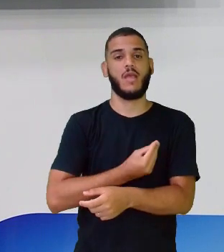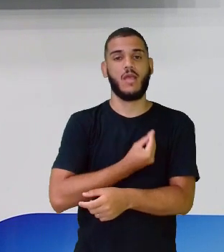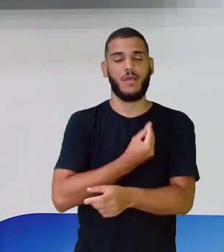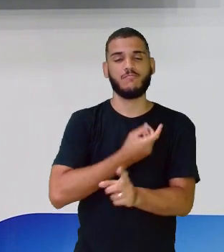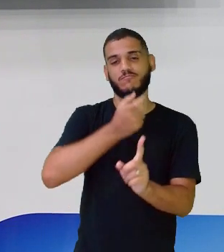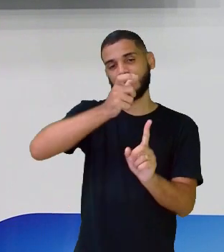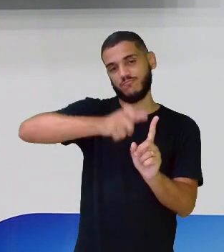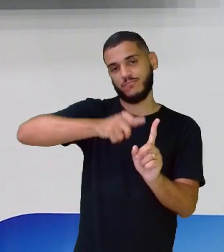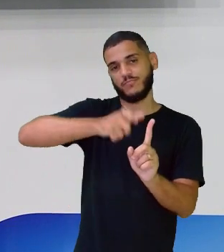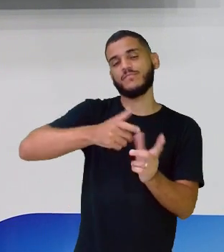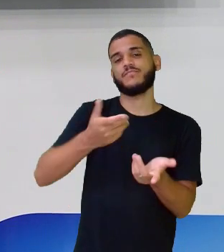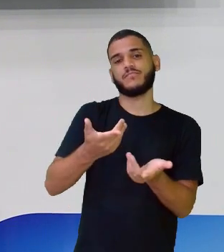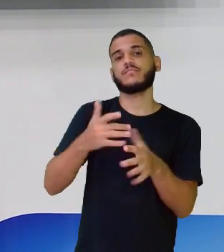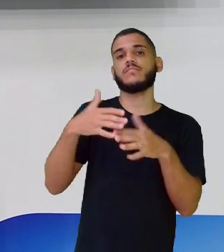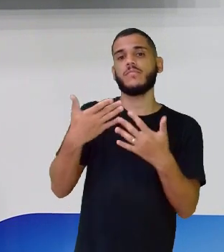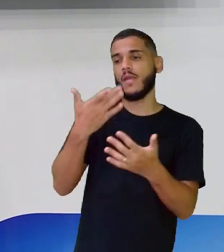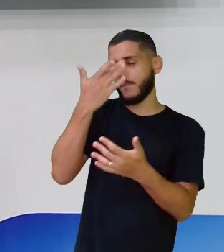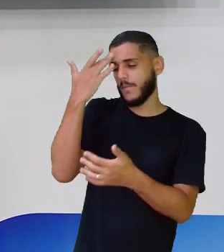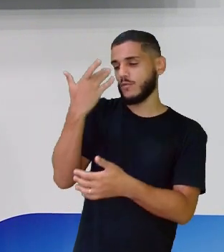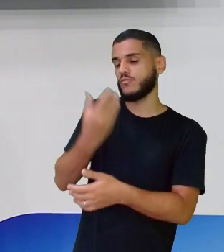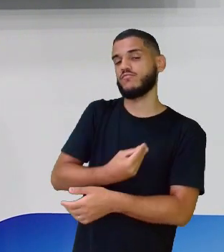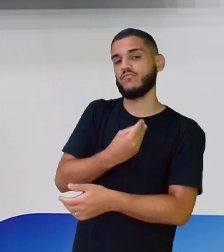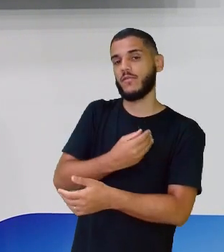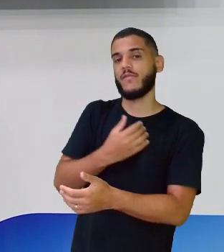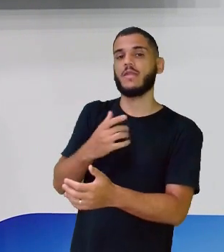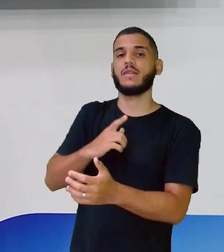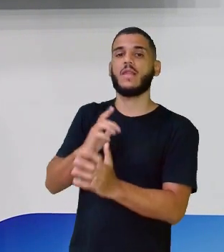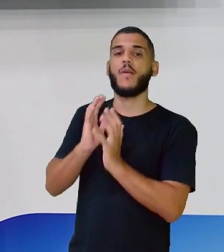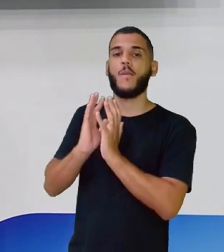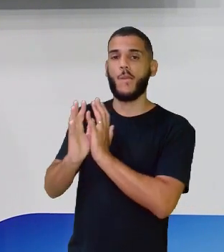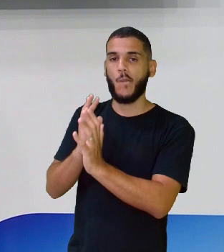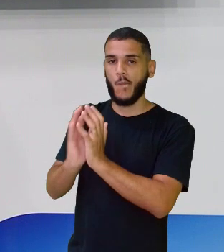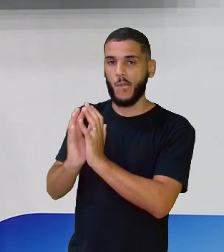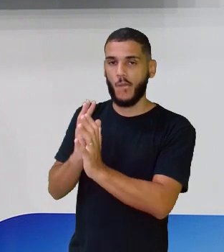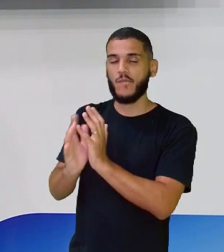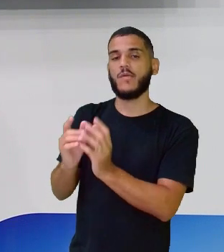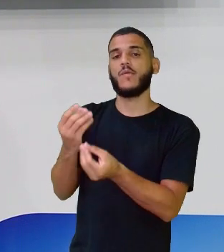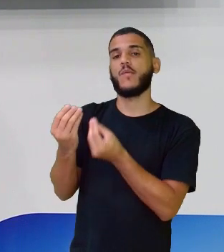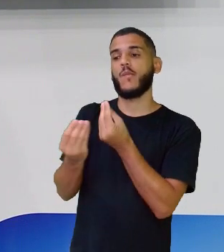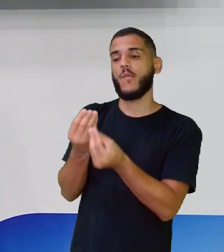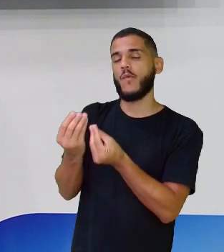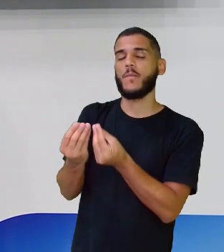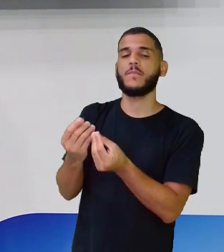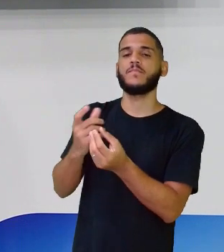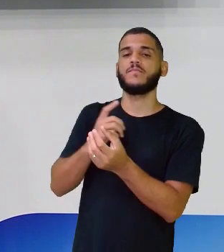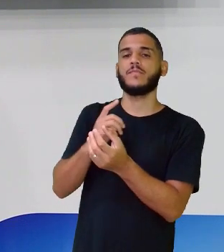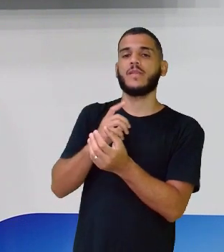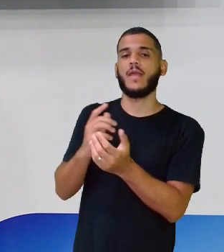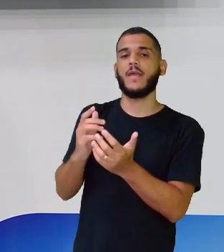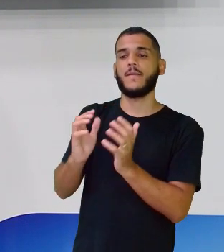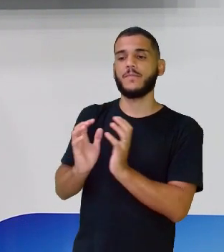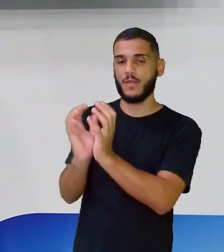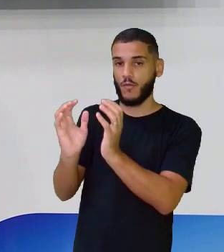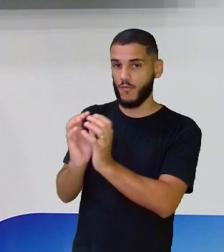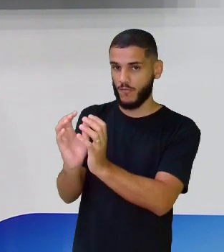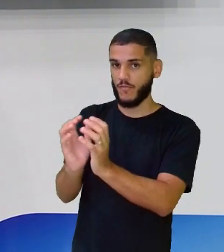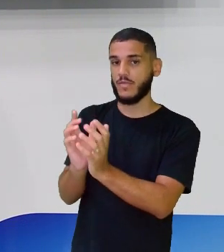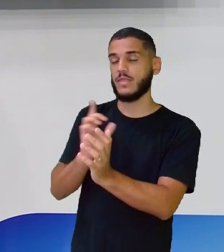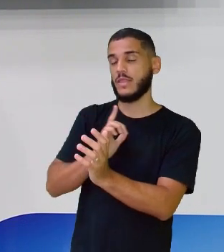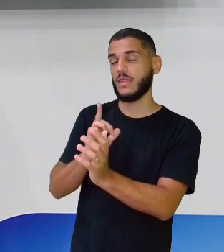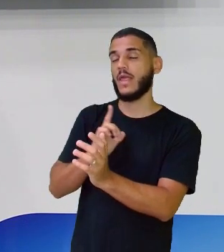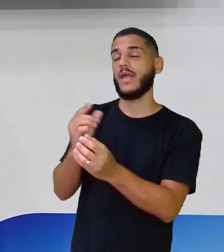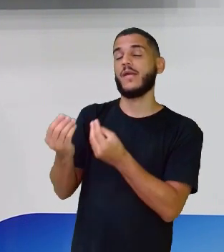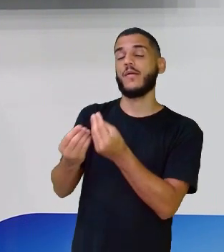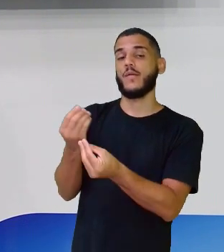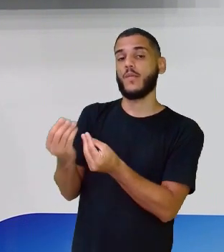fazer uma narrativa, as pessoas que conviveram, pessoas que ainda estão vivas e conviveram ali com aquela pessoa que vai ser